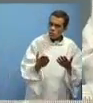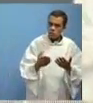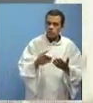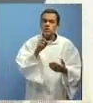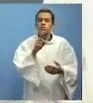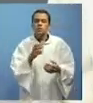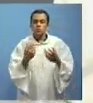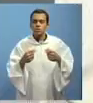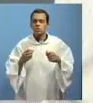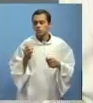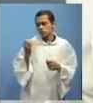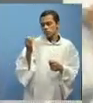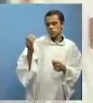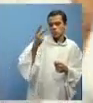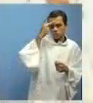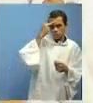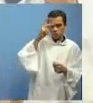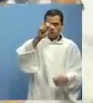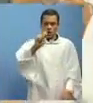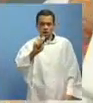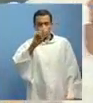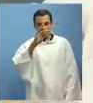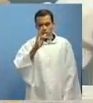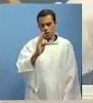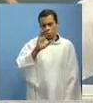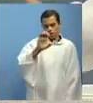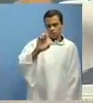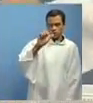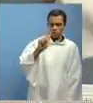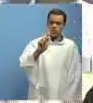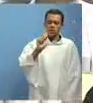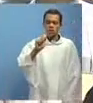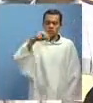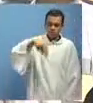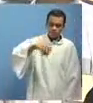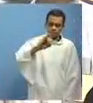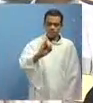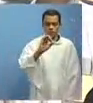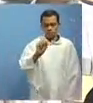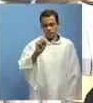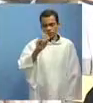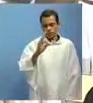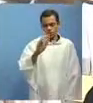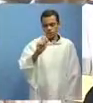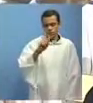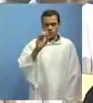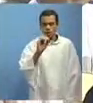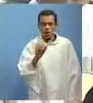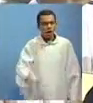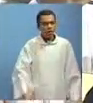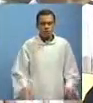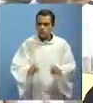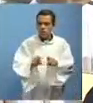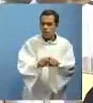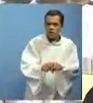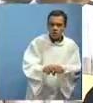a situação não é muito diferente mas ainda é muito pior porque nós não somos é da américa do norte nosso país não está em